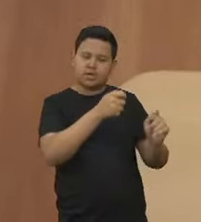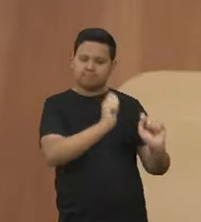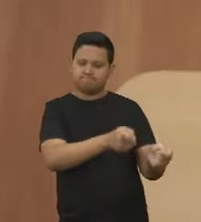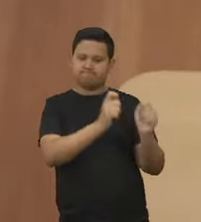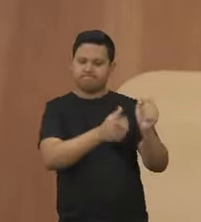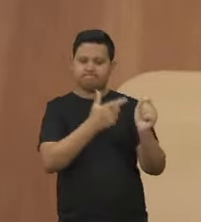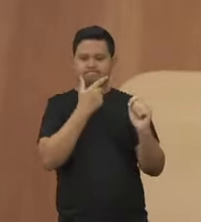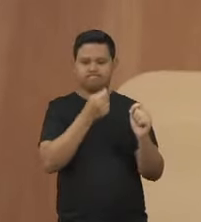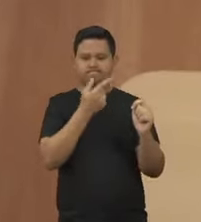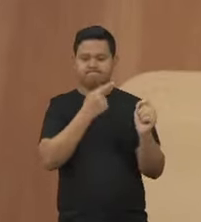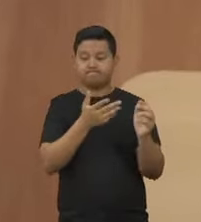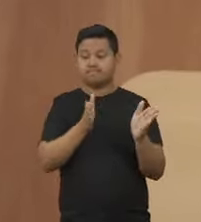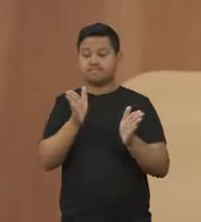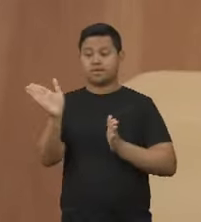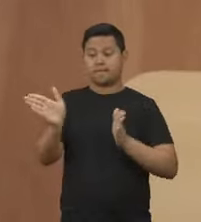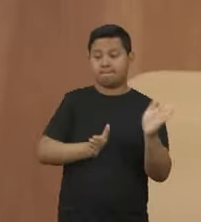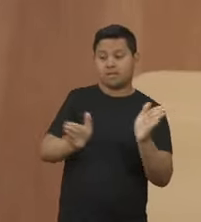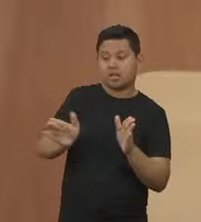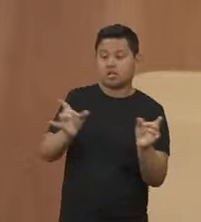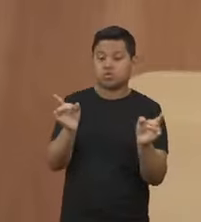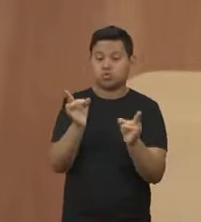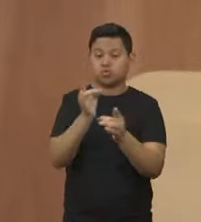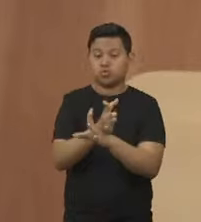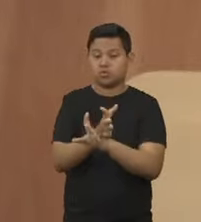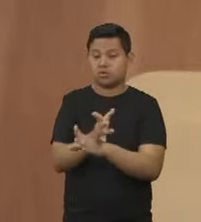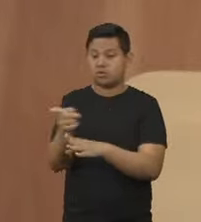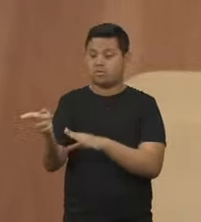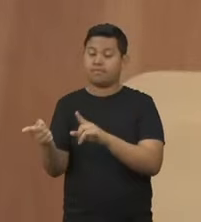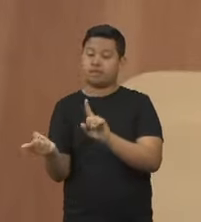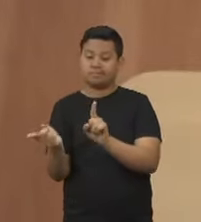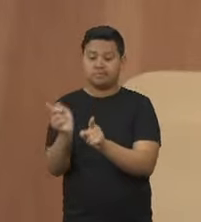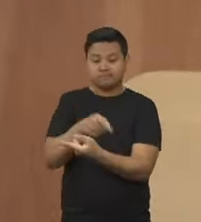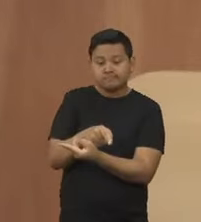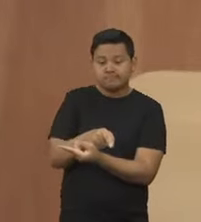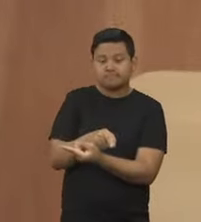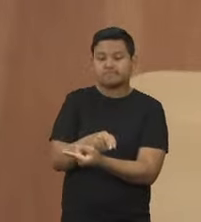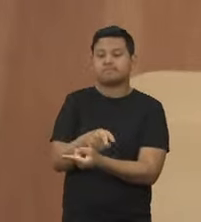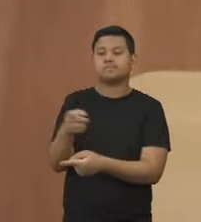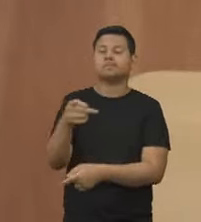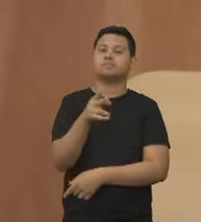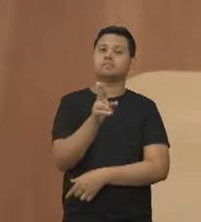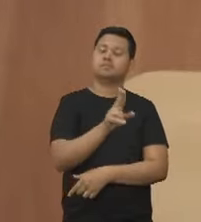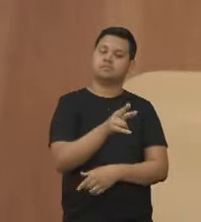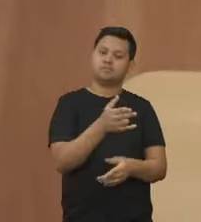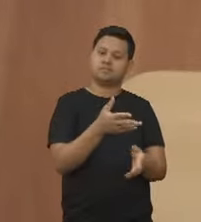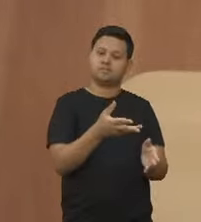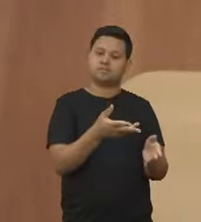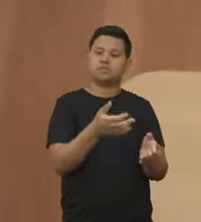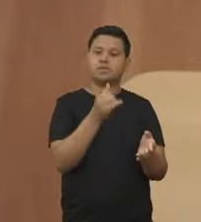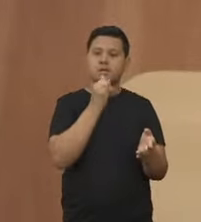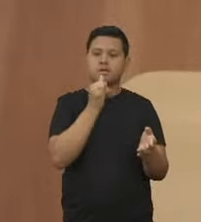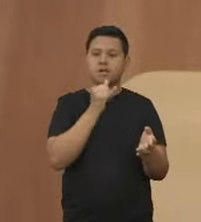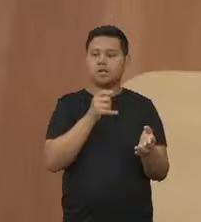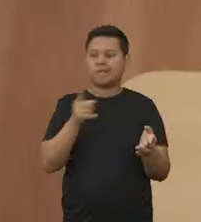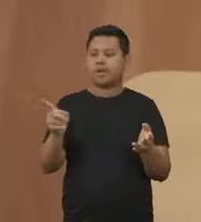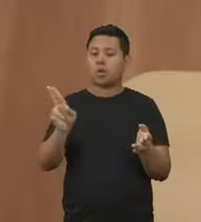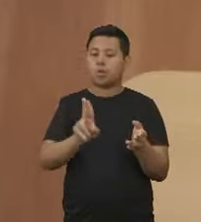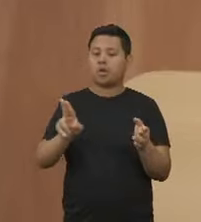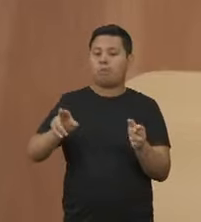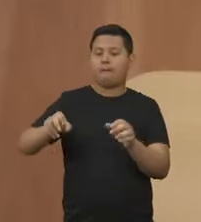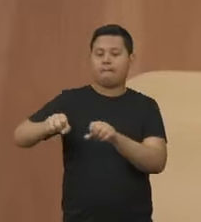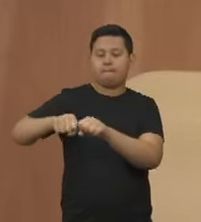possibilidade de se prepararem para essa transição, saem da charrete e, por exemplo, pegam uma moto